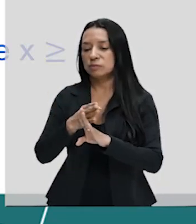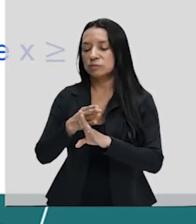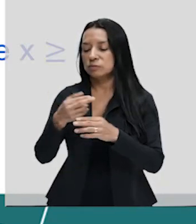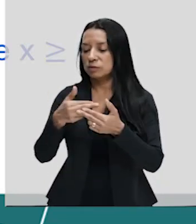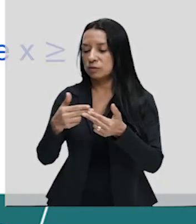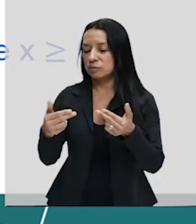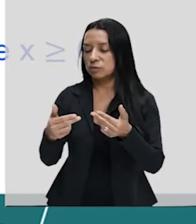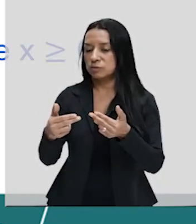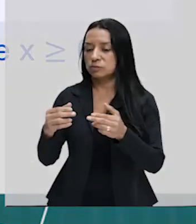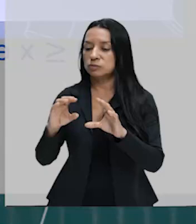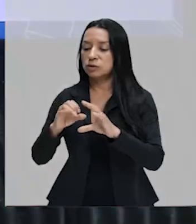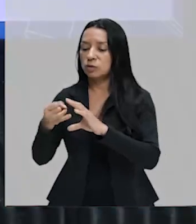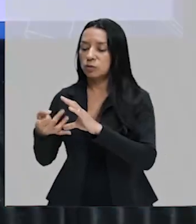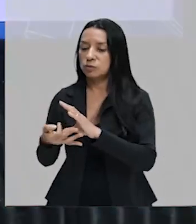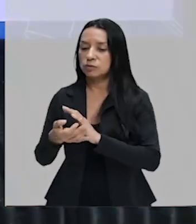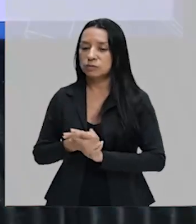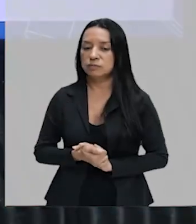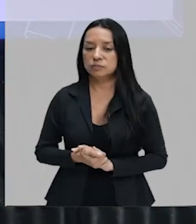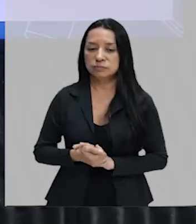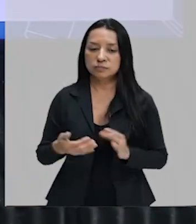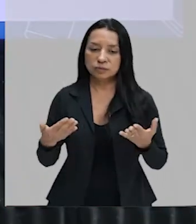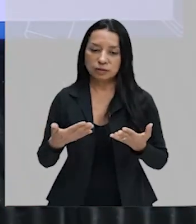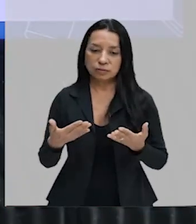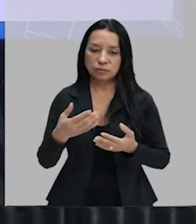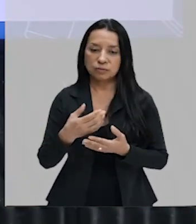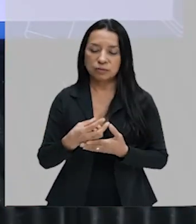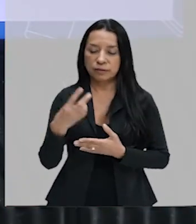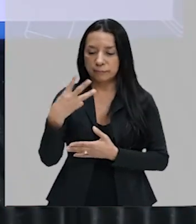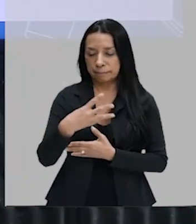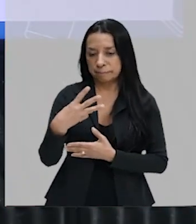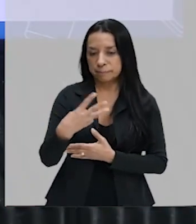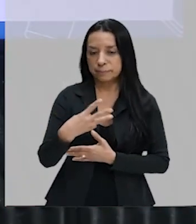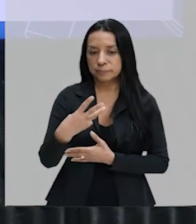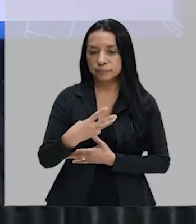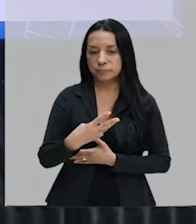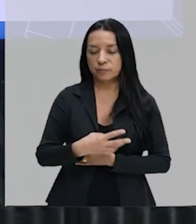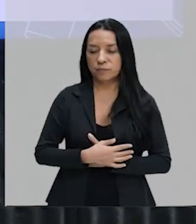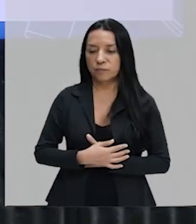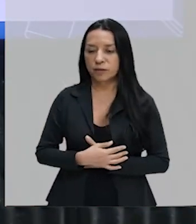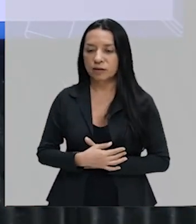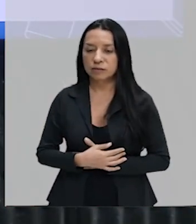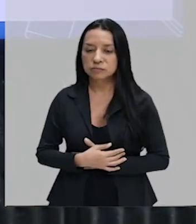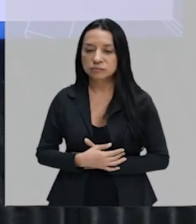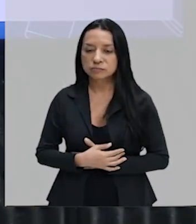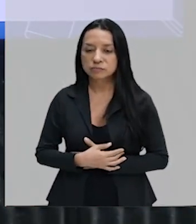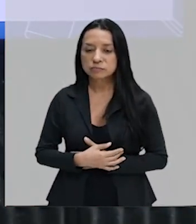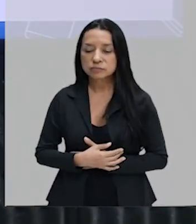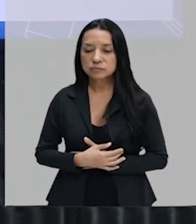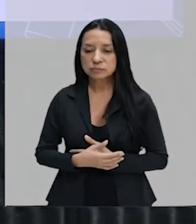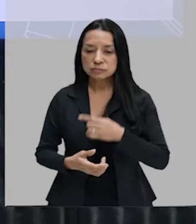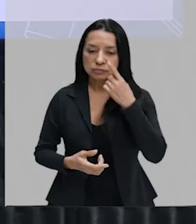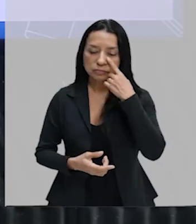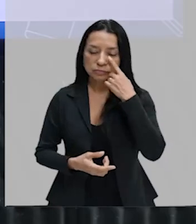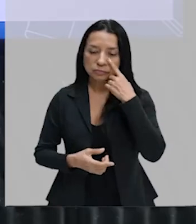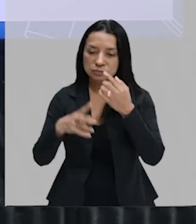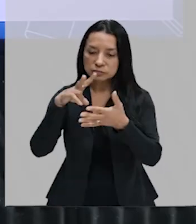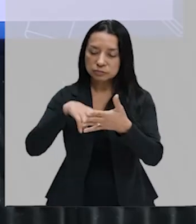conjunto, certinho? Vamos passar agora para a questão de número 3 e o enunciado diz o seguinte, acompanha comigo a